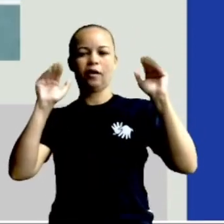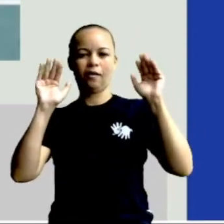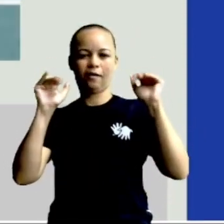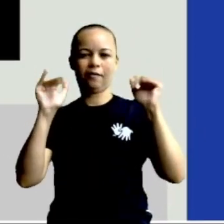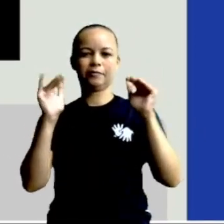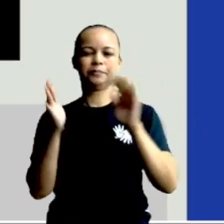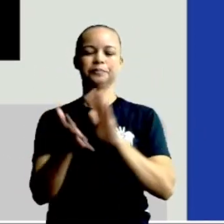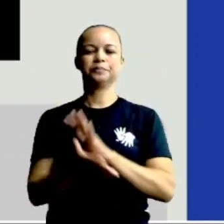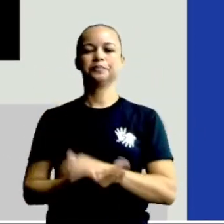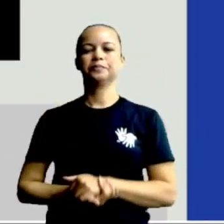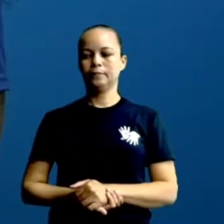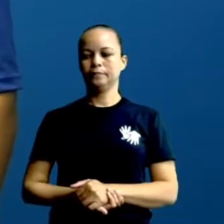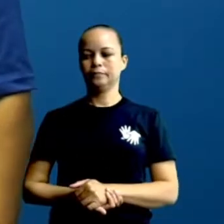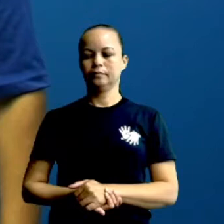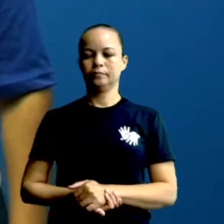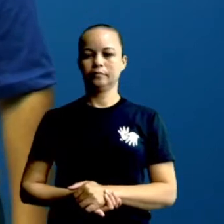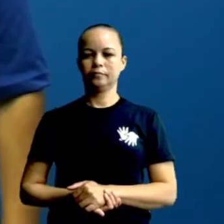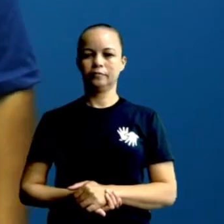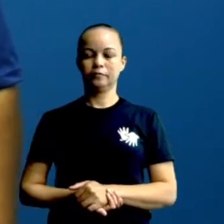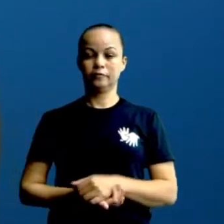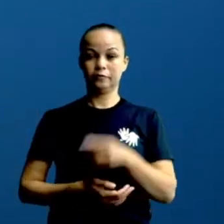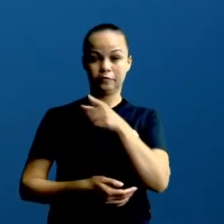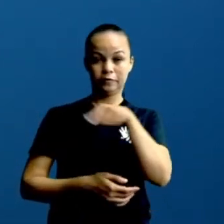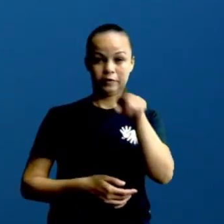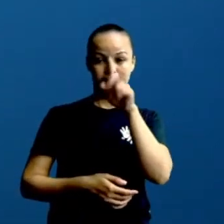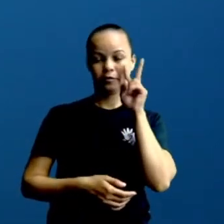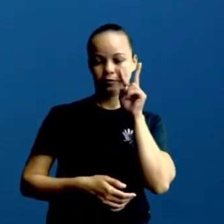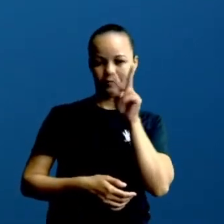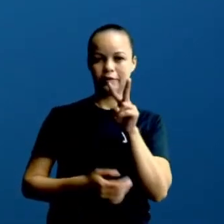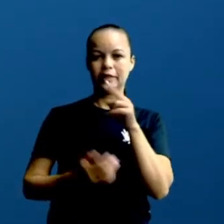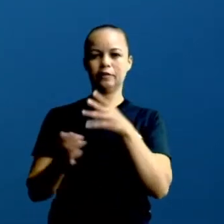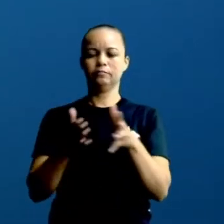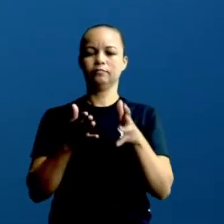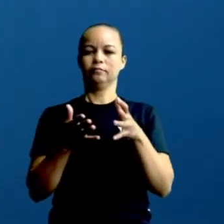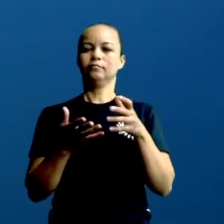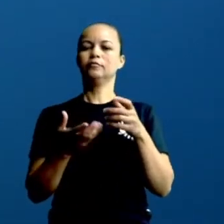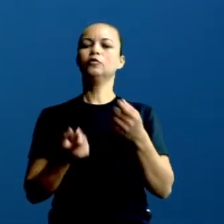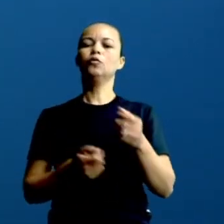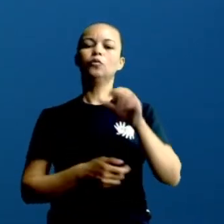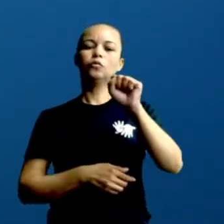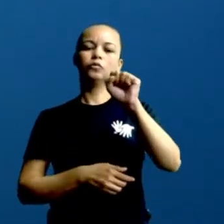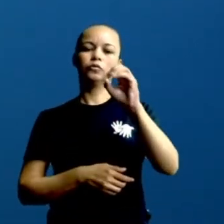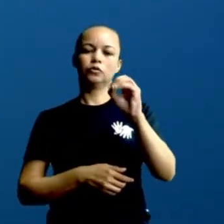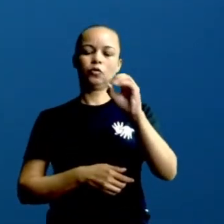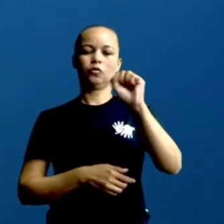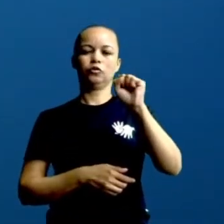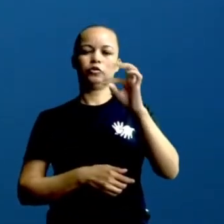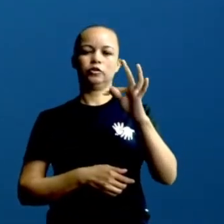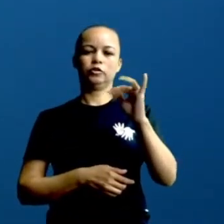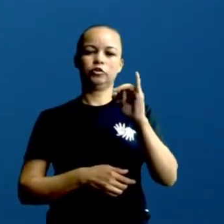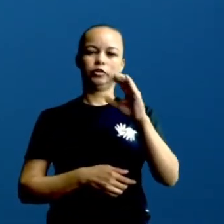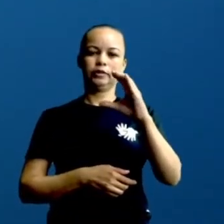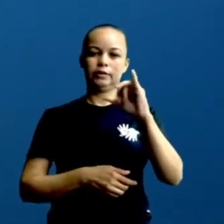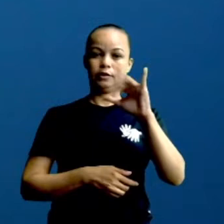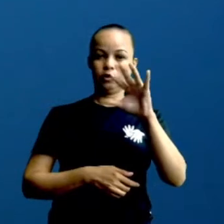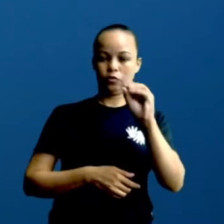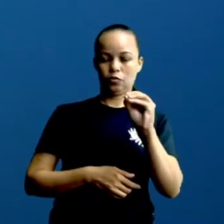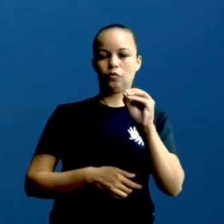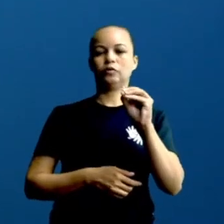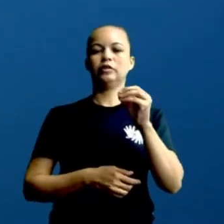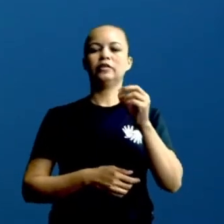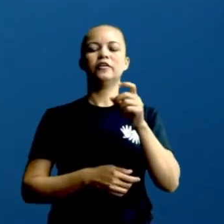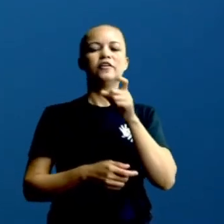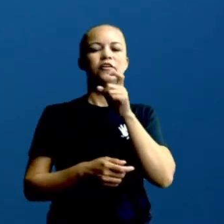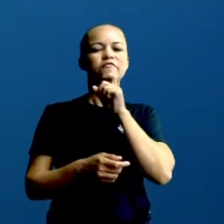próxima! Vocês viram, pessoal, né, o solstício de verão e de inverno. E um detalhe,